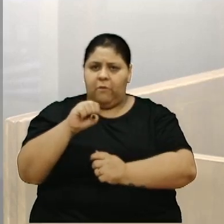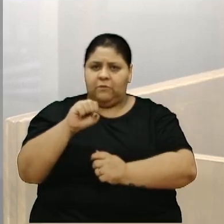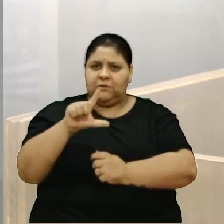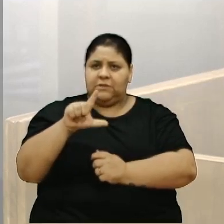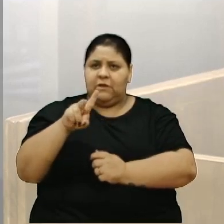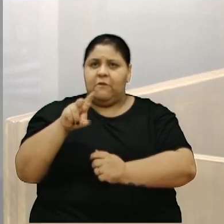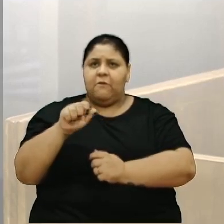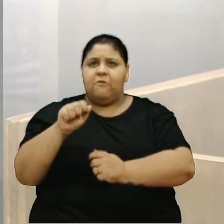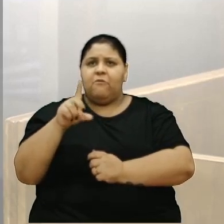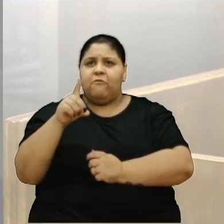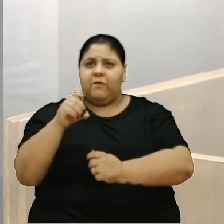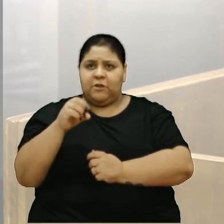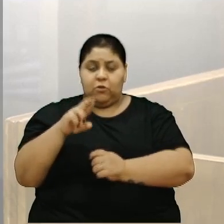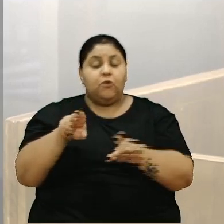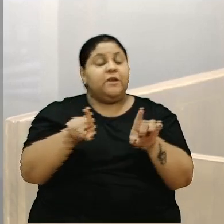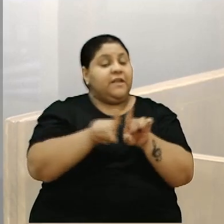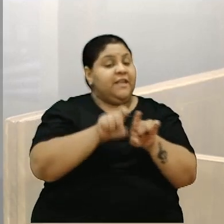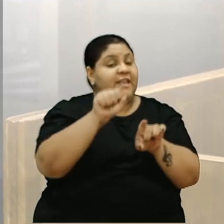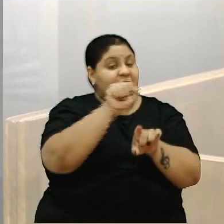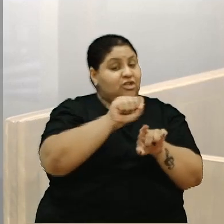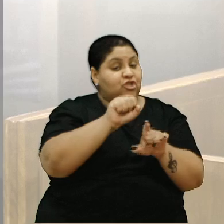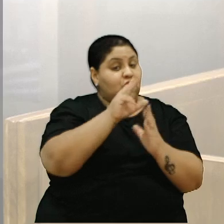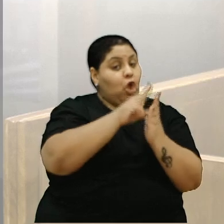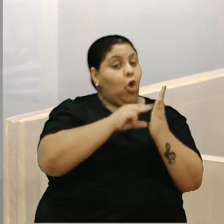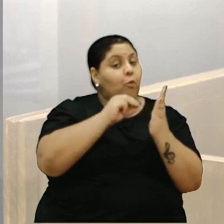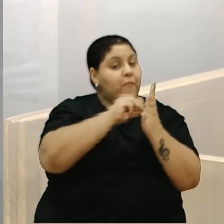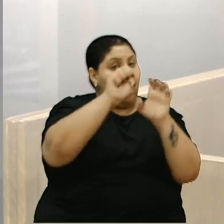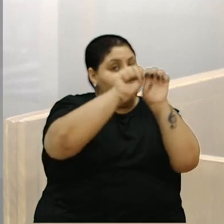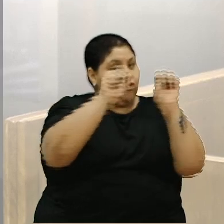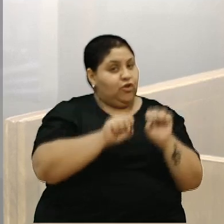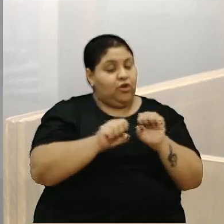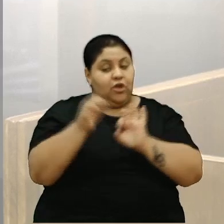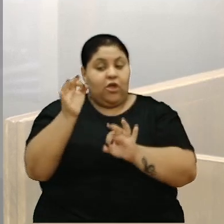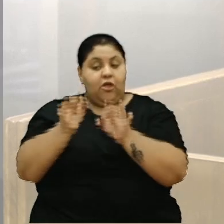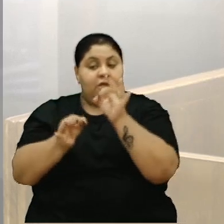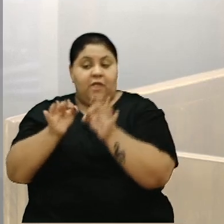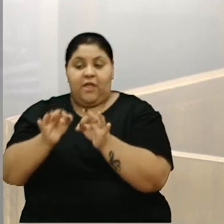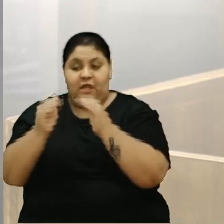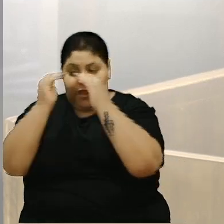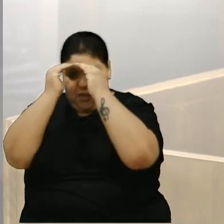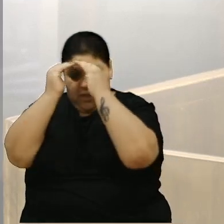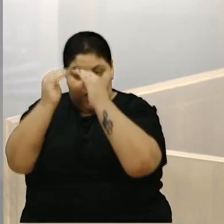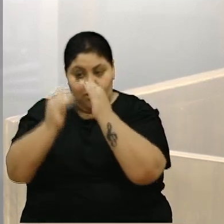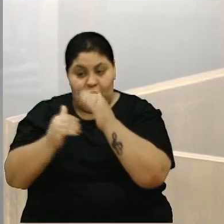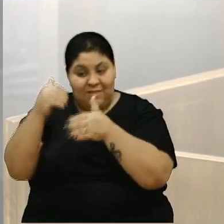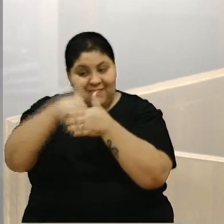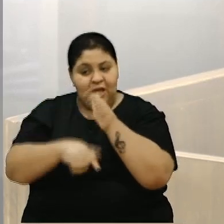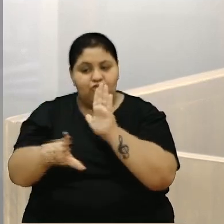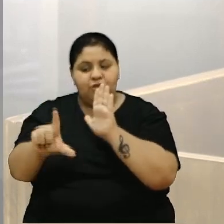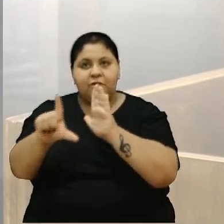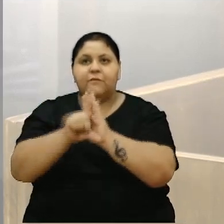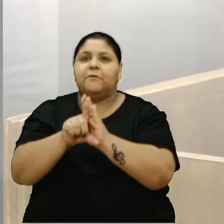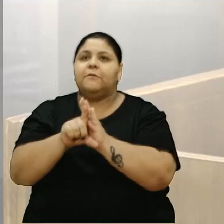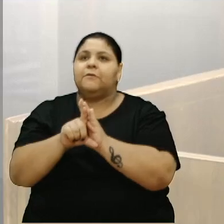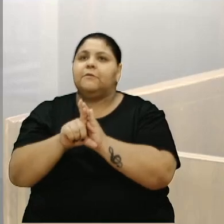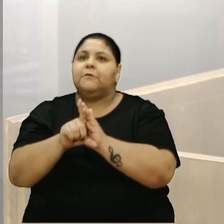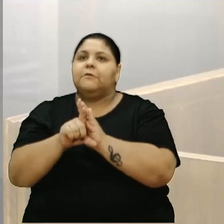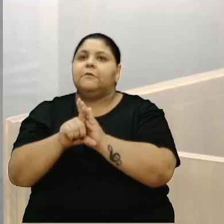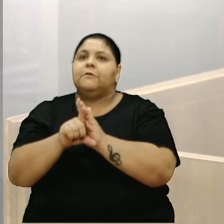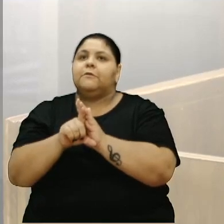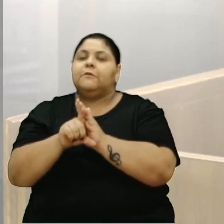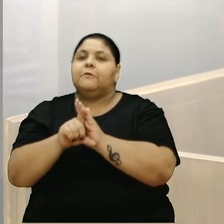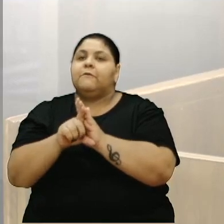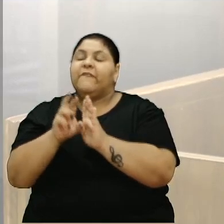fazer, porque vai copiar o sistema, né? O judiciário que não cumpriu o que está na lei, vai responder por isso.